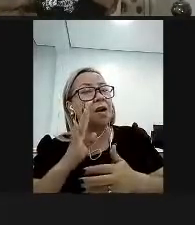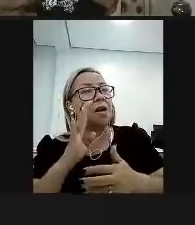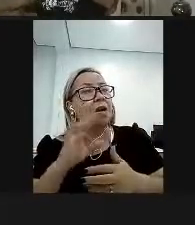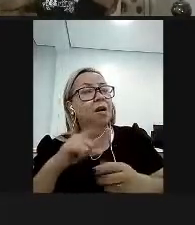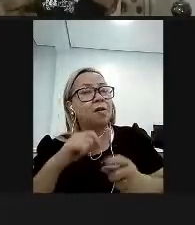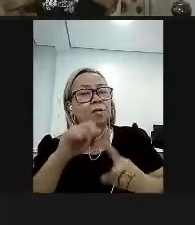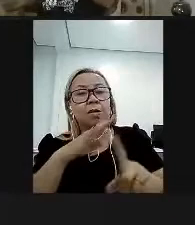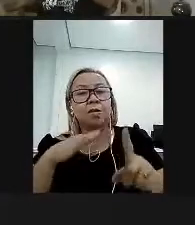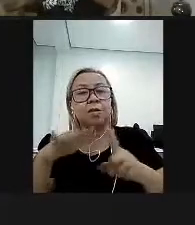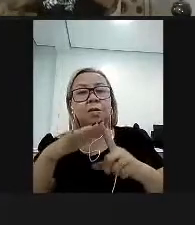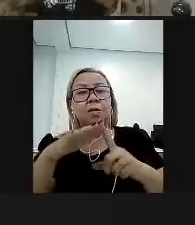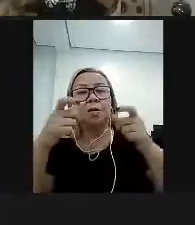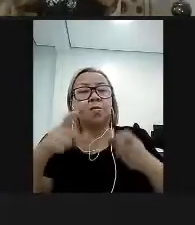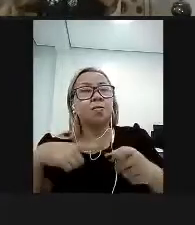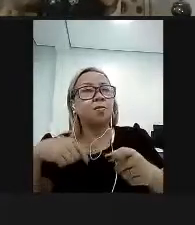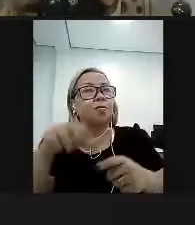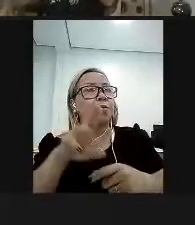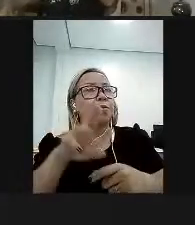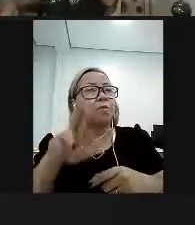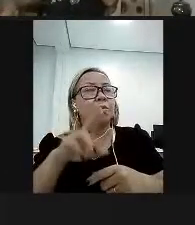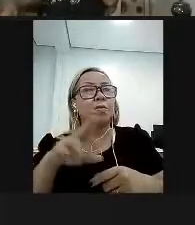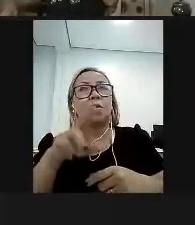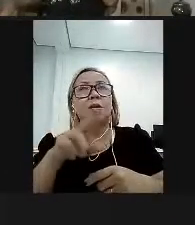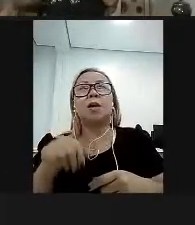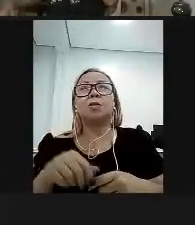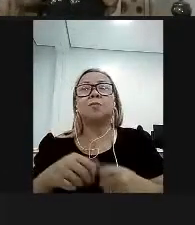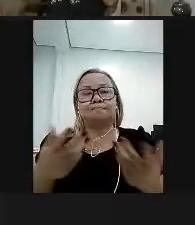tem utilidade de consumo.